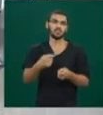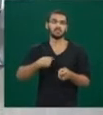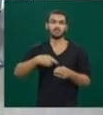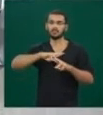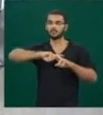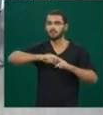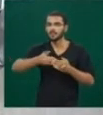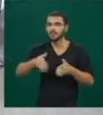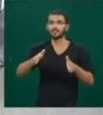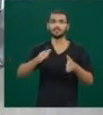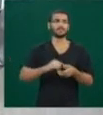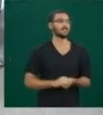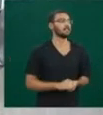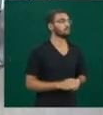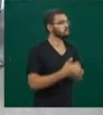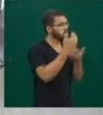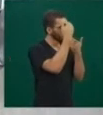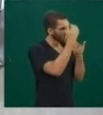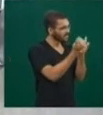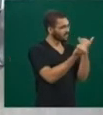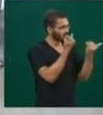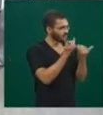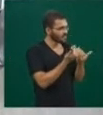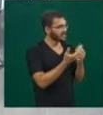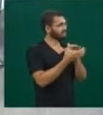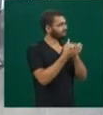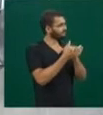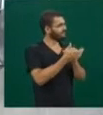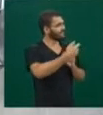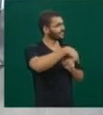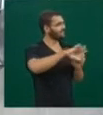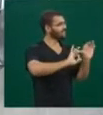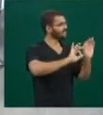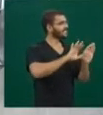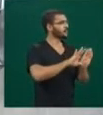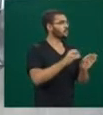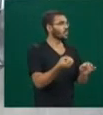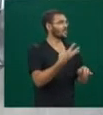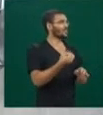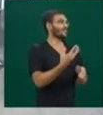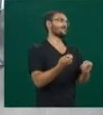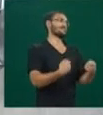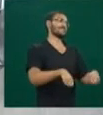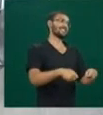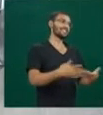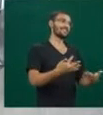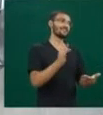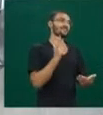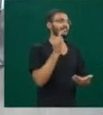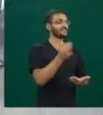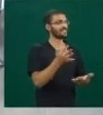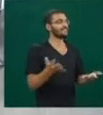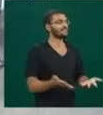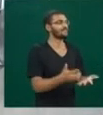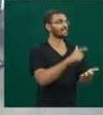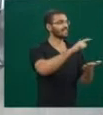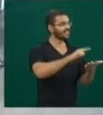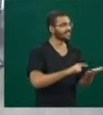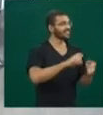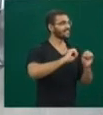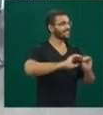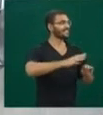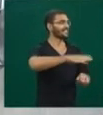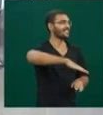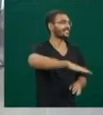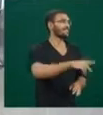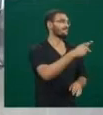Que bom. Olha, Samita, muito obrigado pelas informações. Sucesso nesse projeto, que vem novos projetos aí, que estimulem principalmente o hábito da leitura e a educação no nosso país. Muito